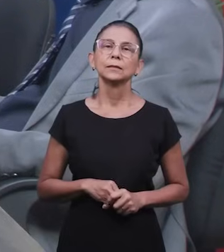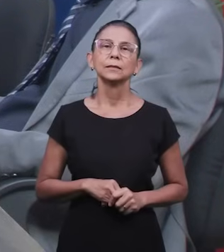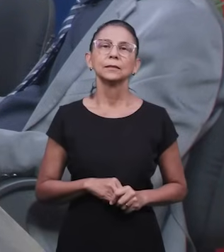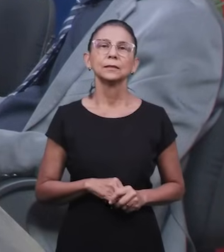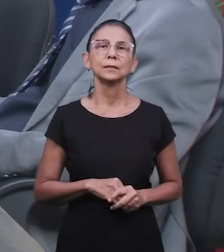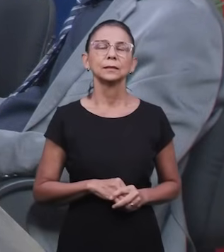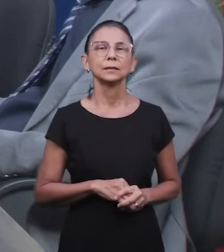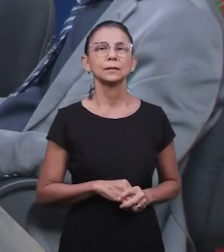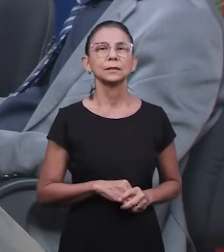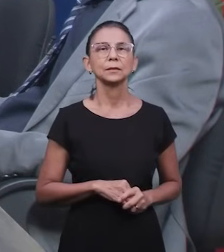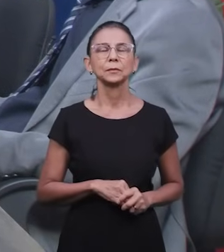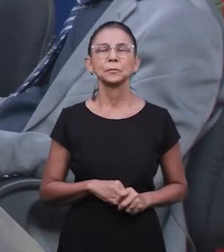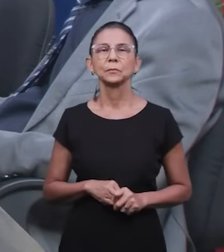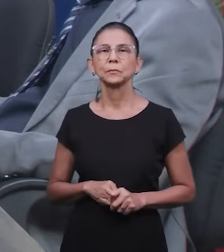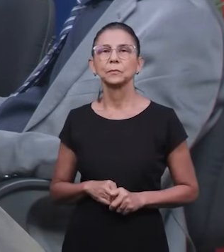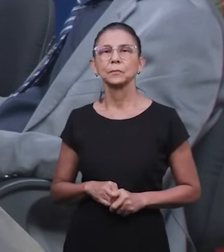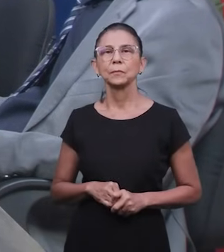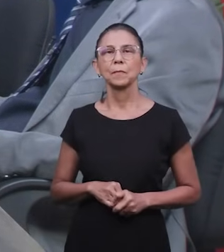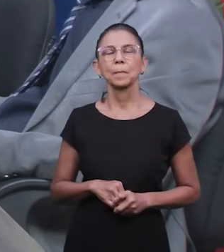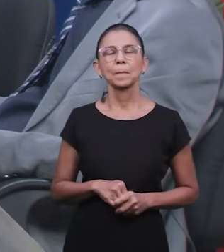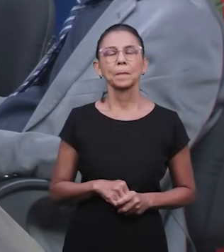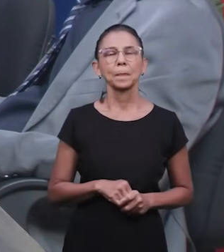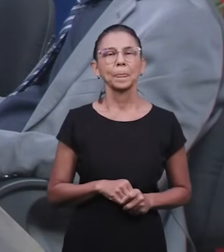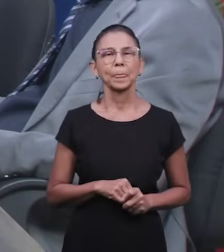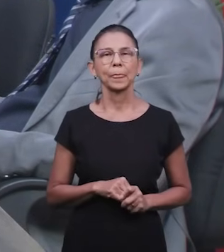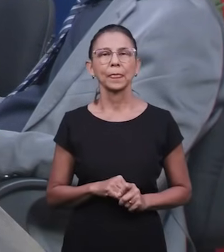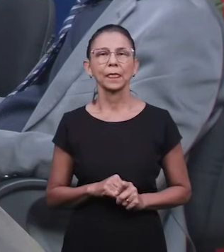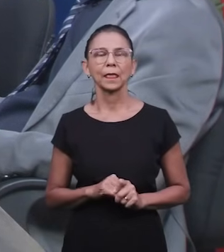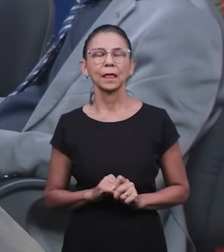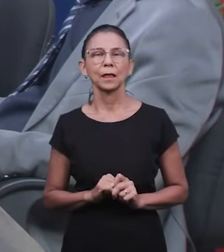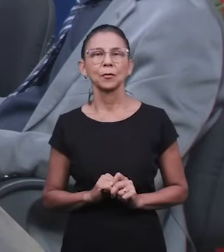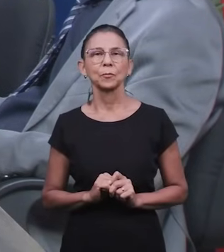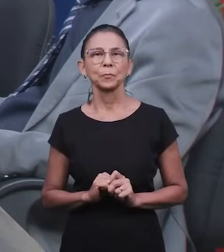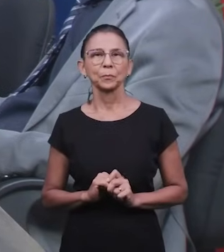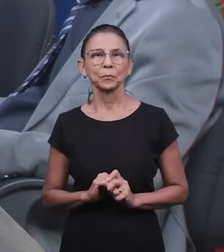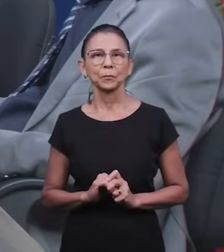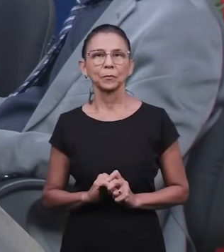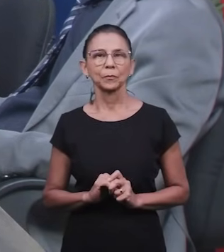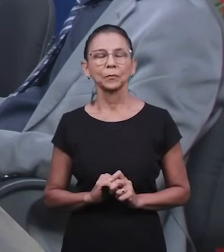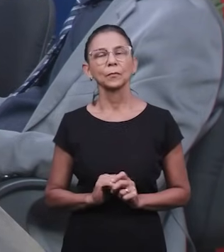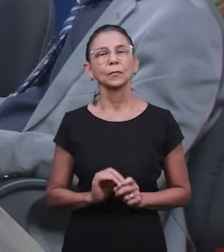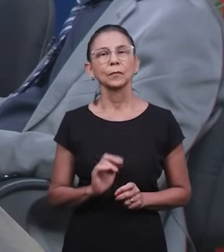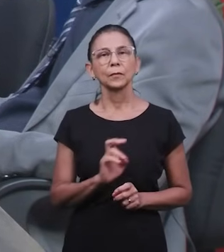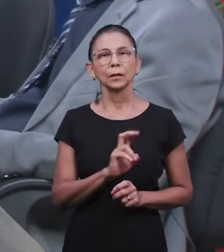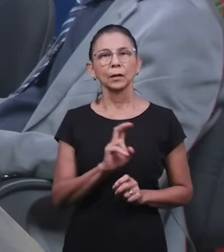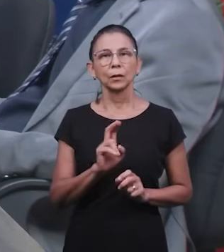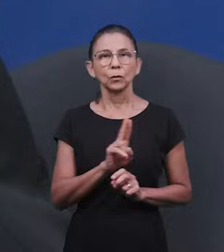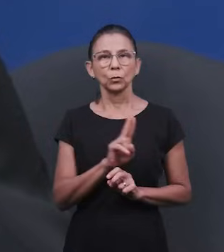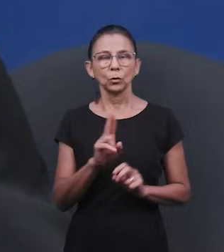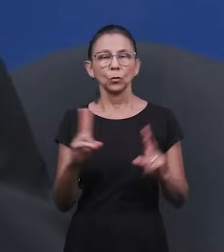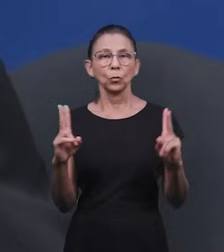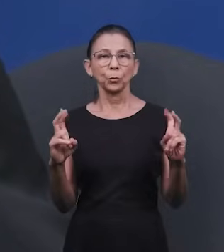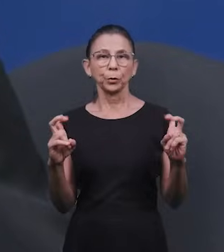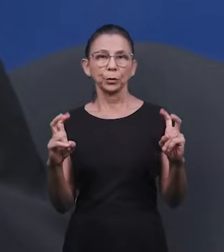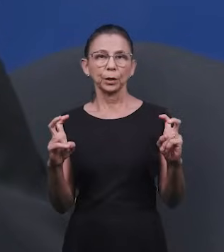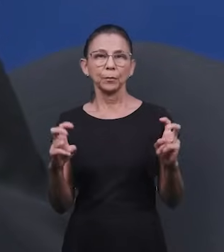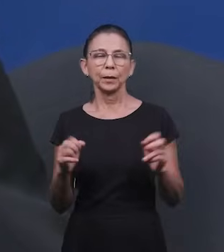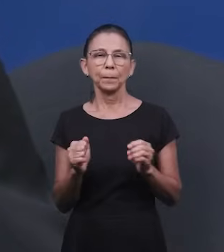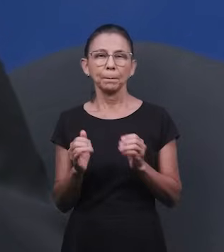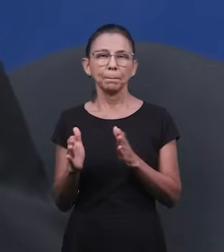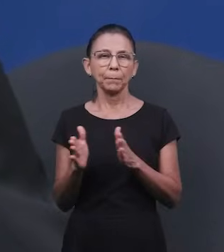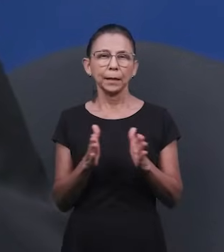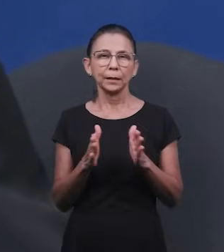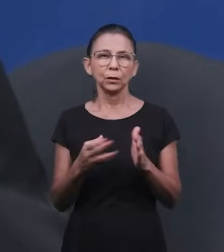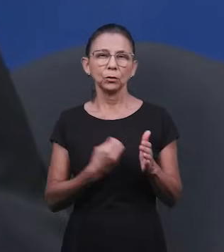Lembra, o nome do programa dos jovens Nos dias da sua mocidade. Nos dias da minha mocidade. Né? Tá aí